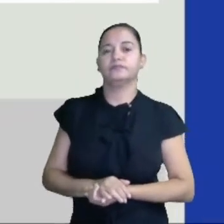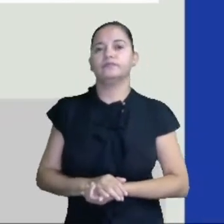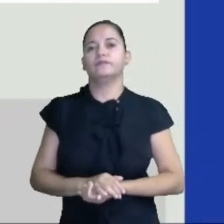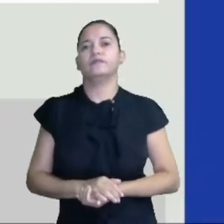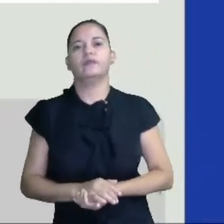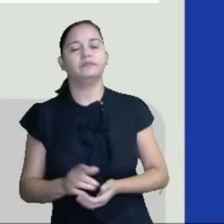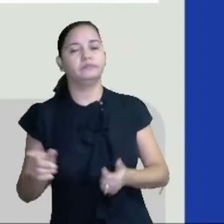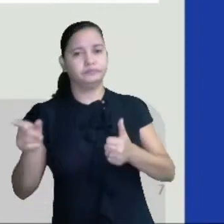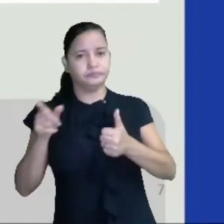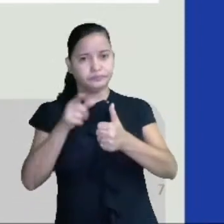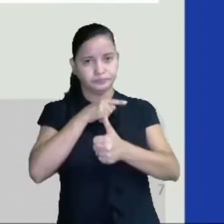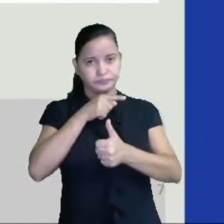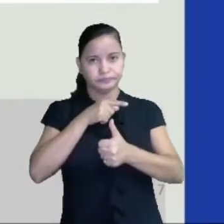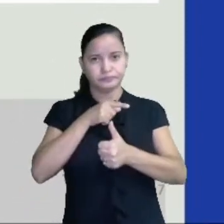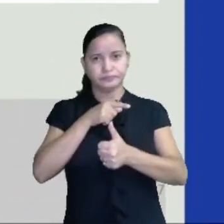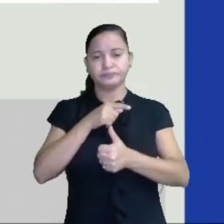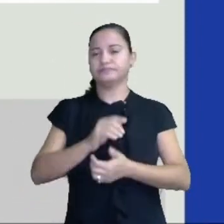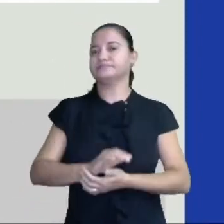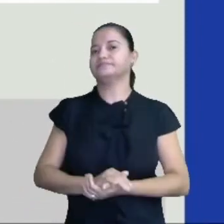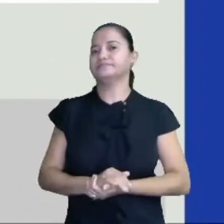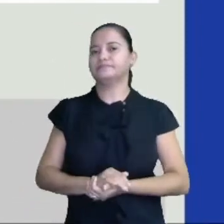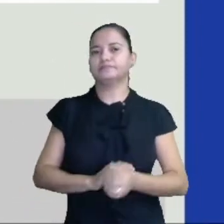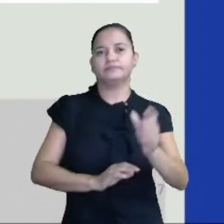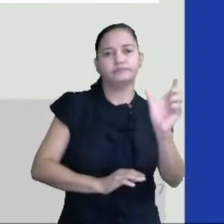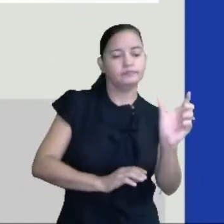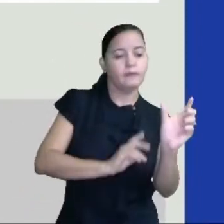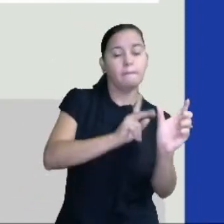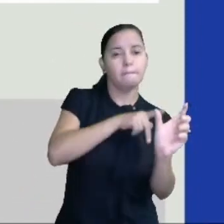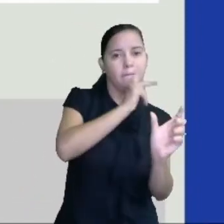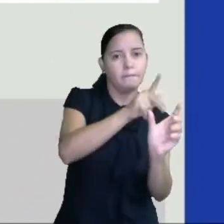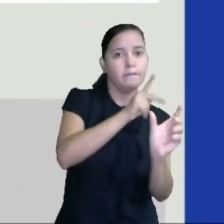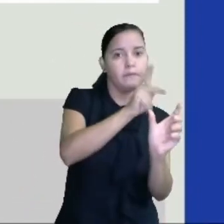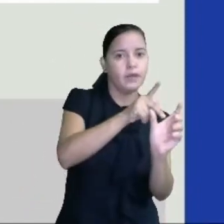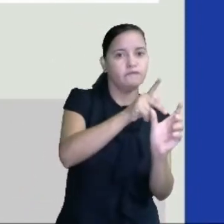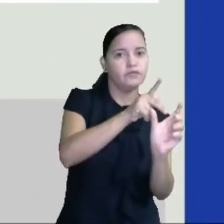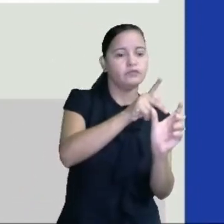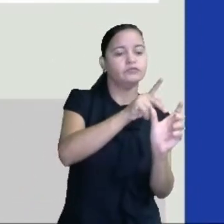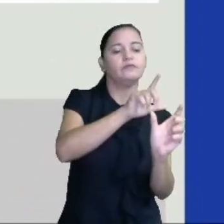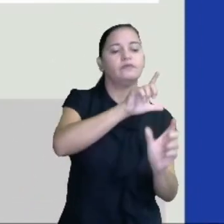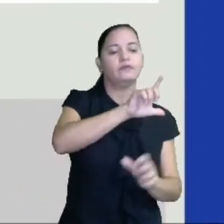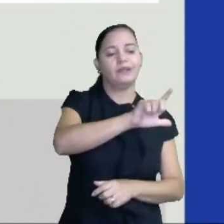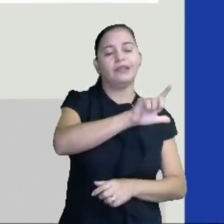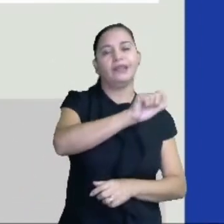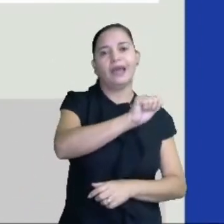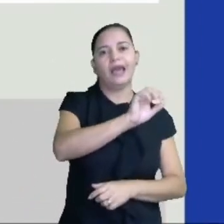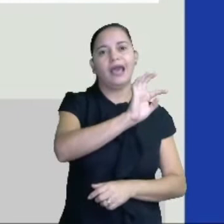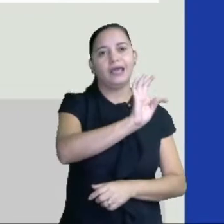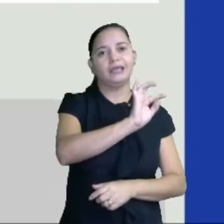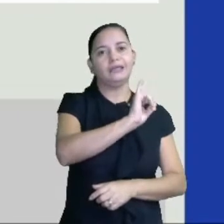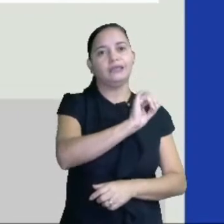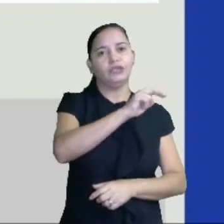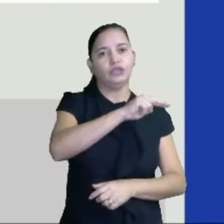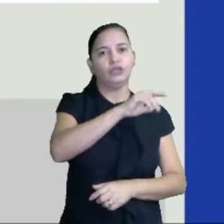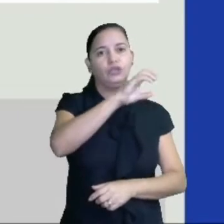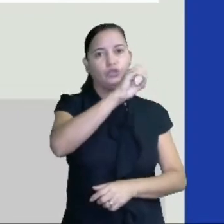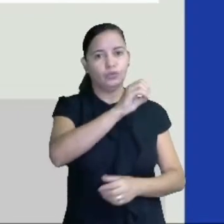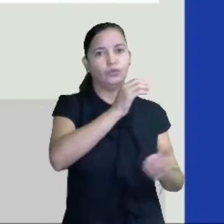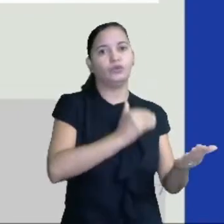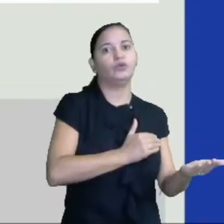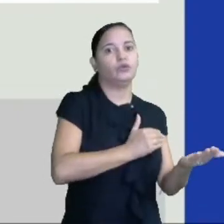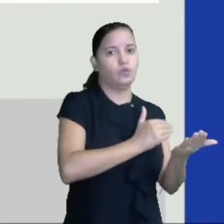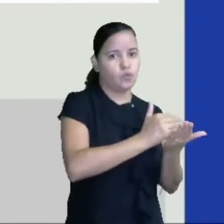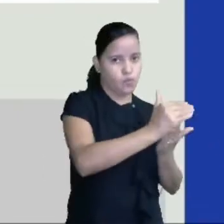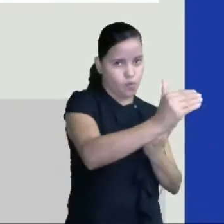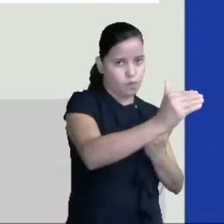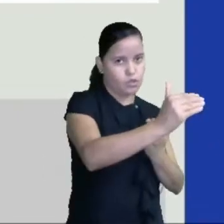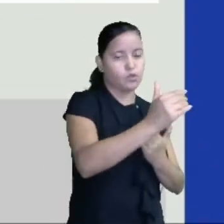Vamos primeiramente trabalhar com os prefixos latinos, né? Aqueles da origem da nossa língua mãe,